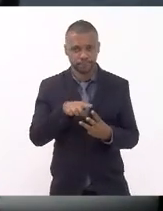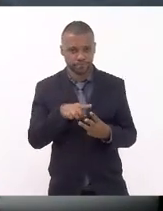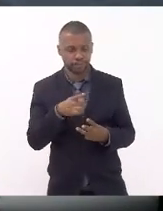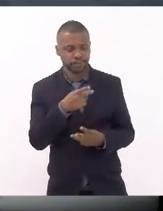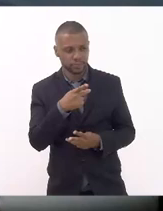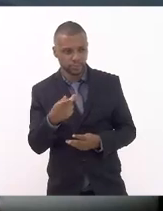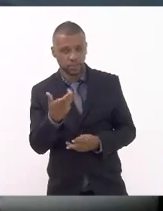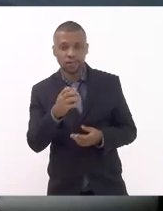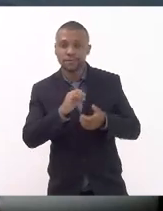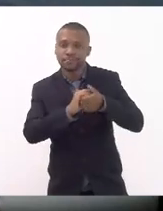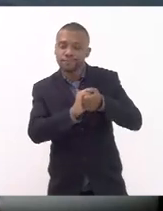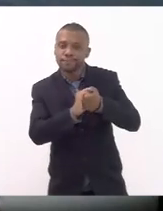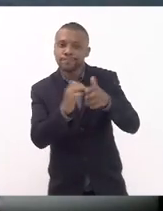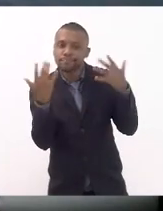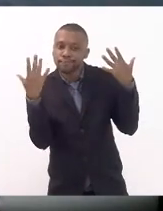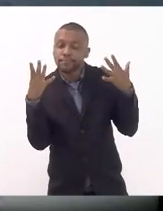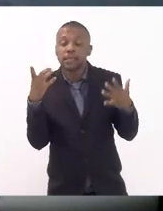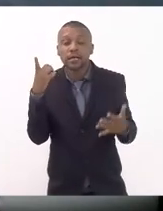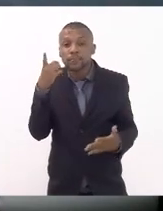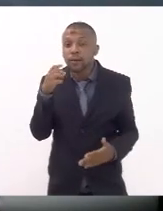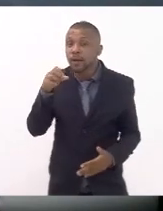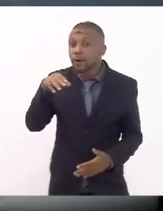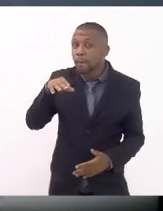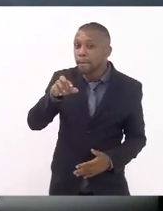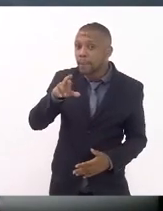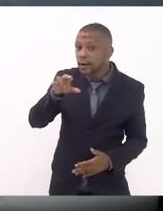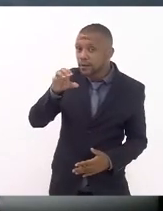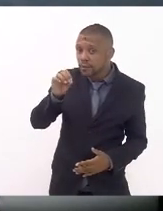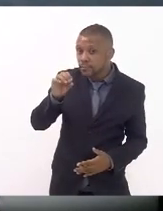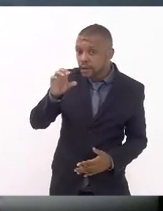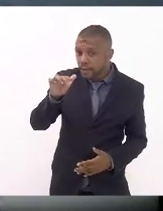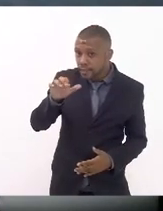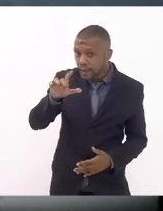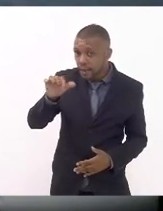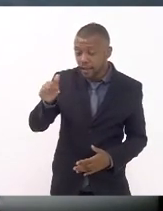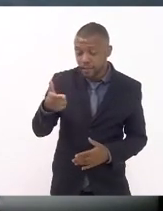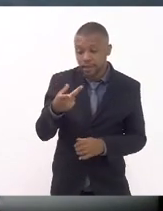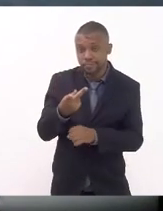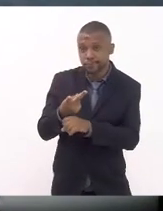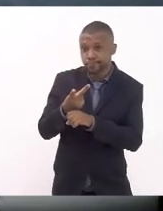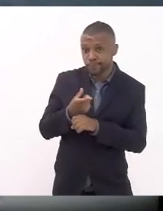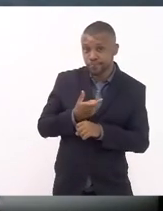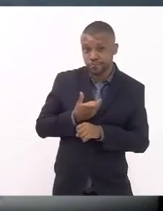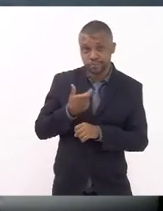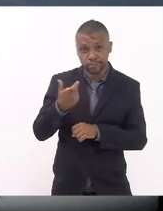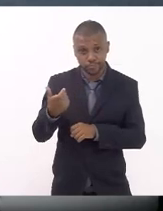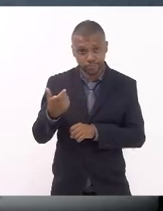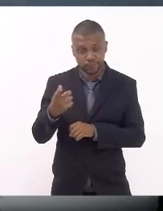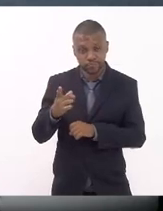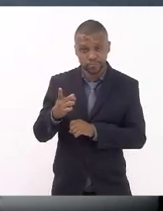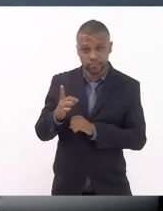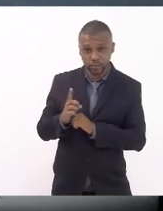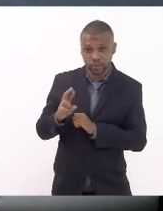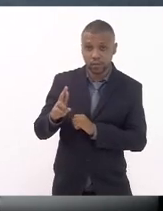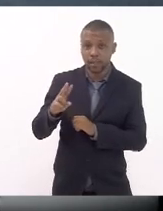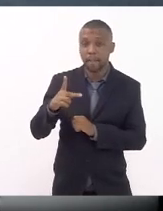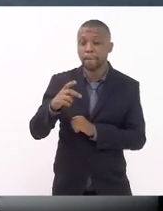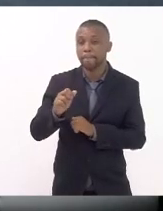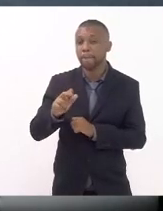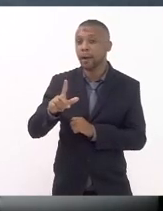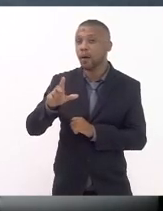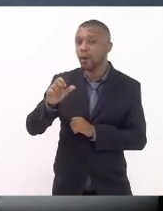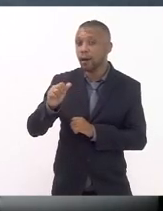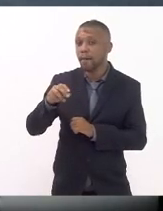o deputado Márcio Canella, pela concessão da medalha da delegada de Polícia Federal, doutora Paula Mari Reis